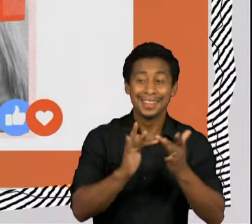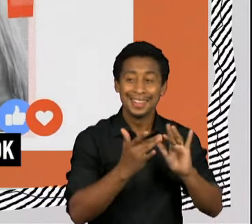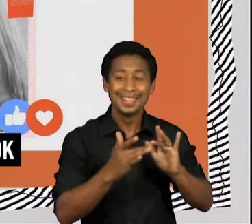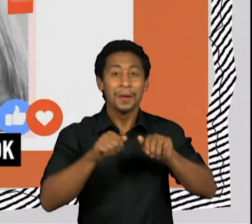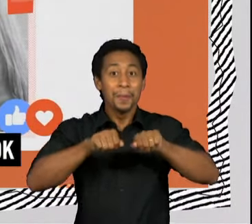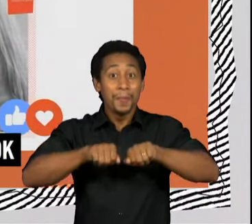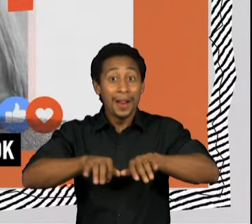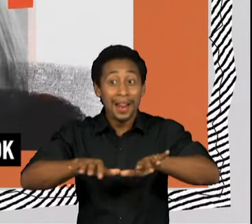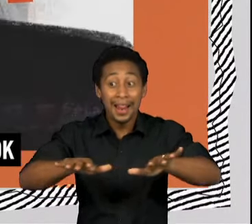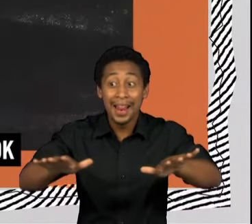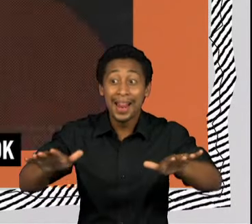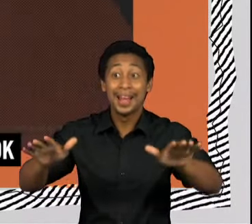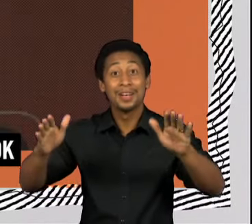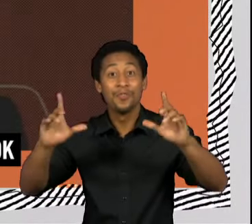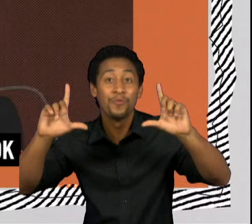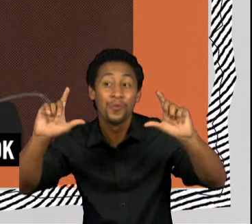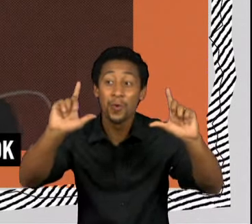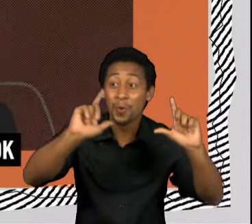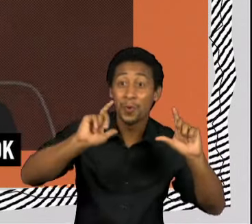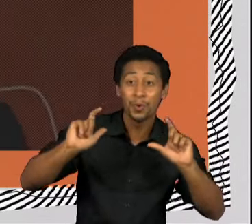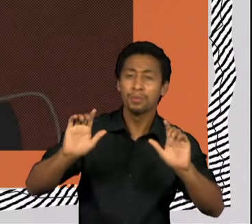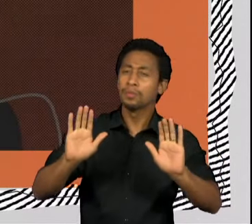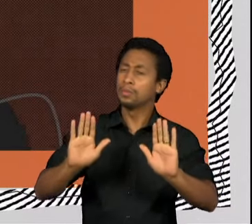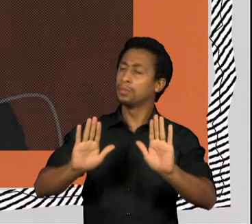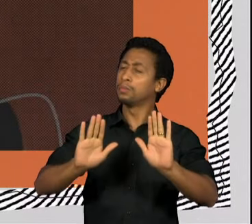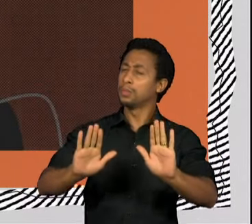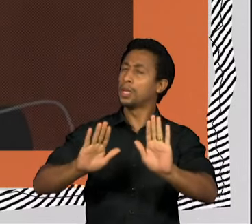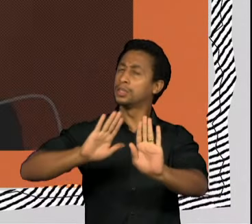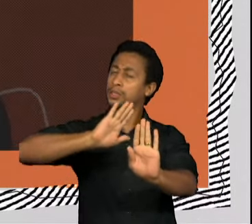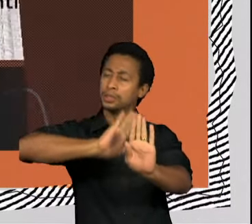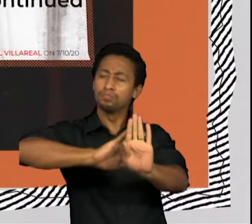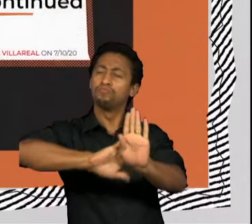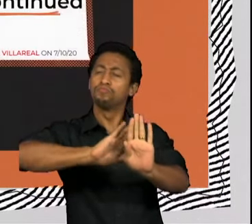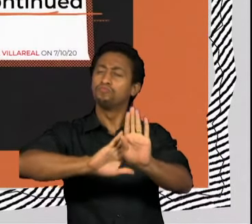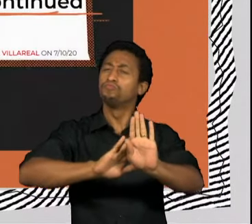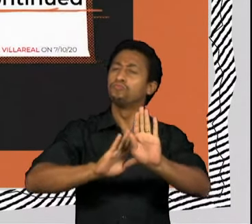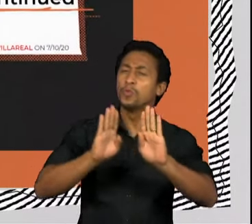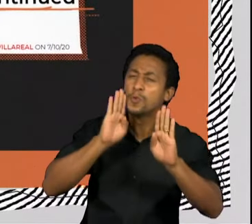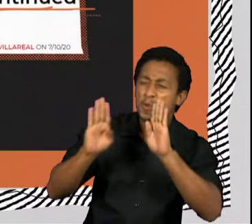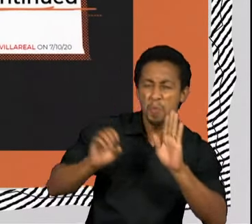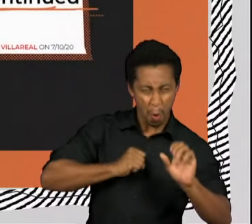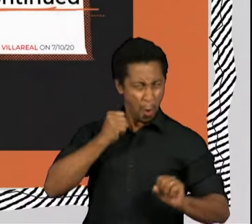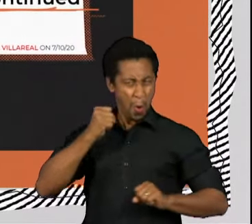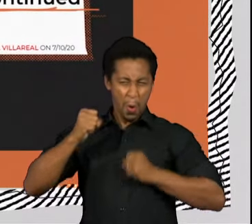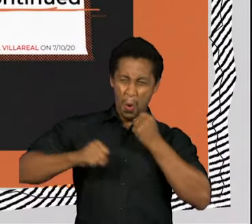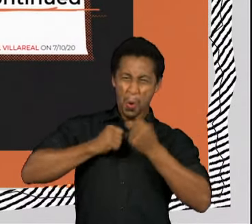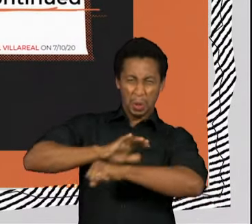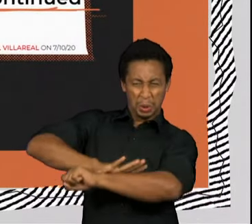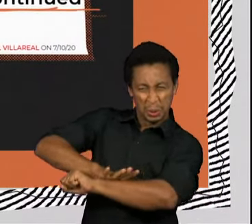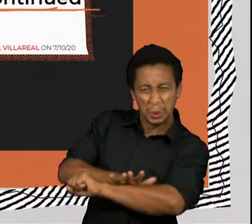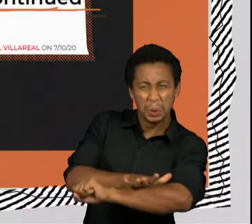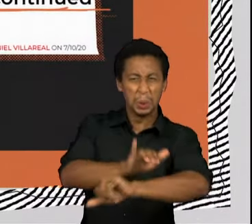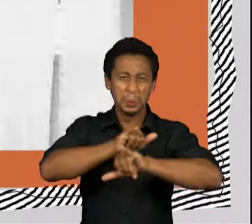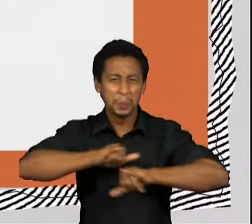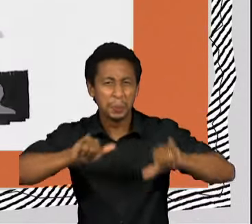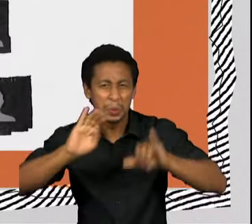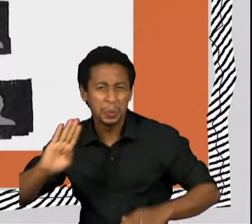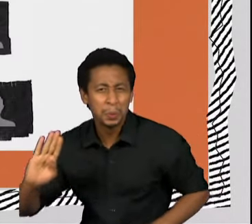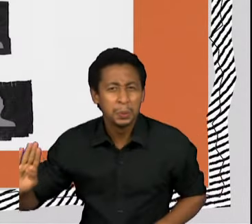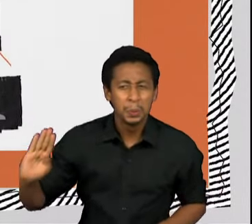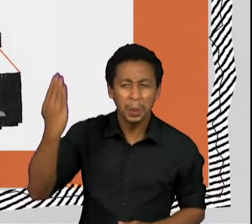with his fathers demonstrando estar Facebook One Sweet World Race season mestre information And